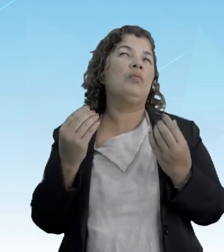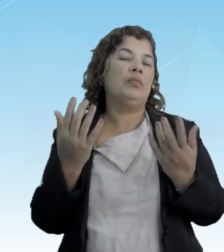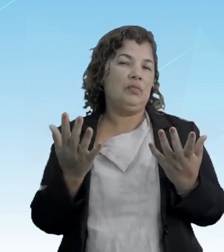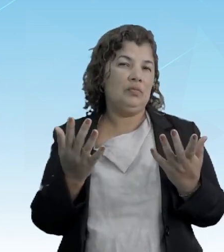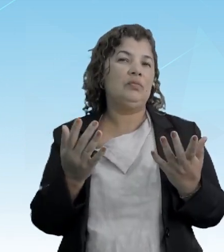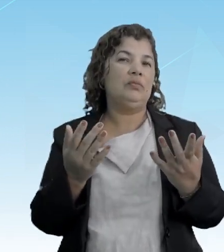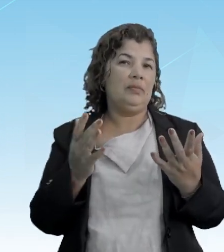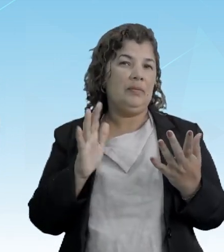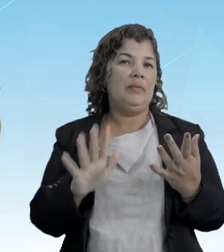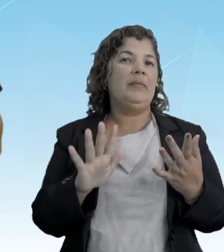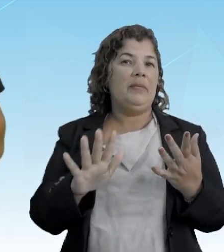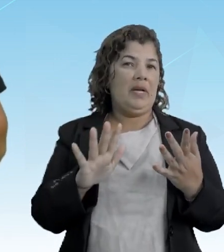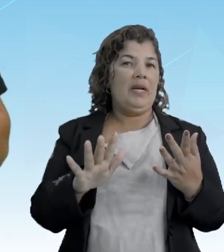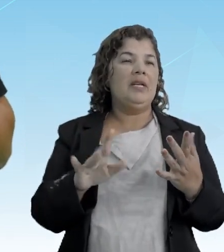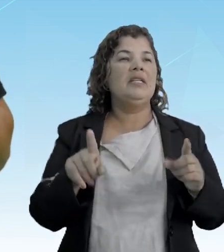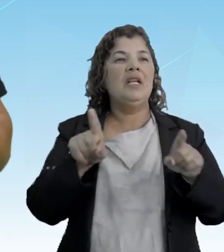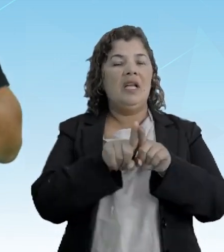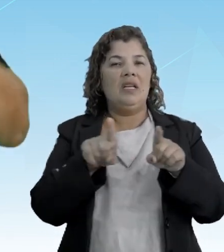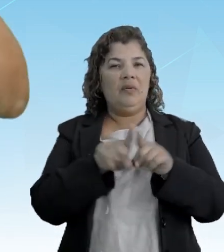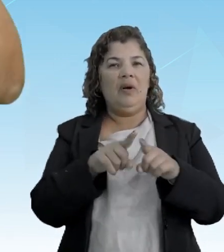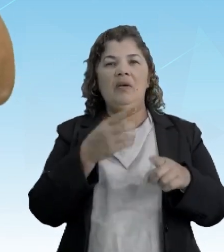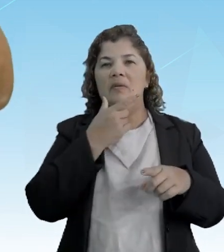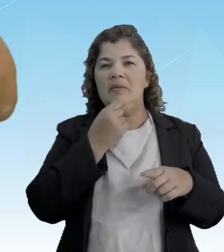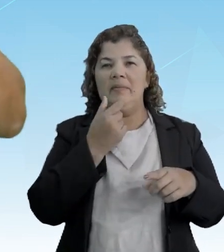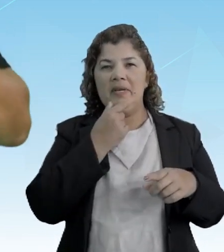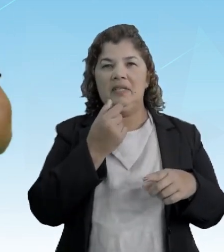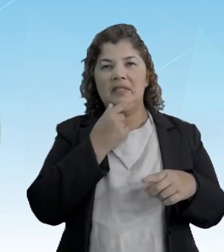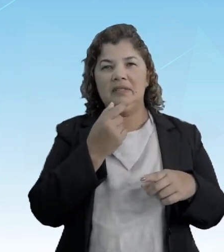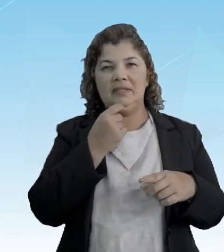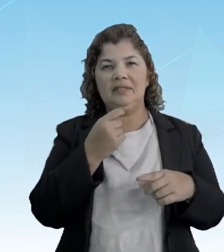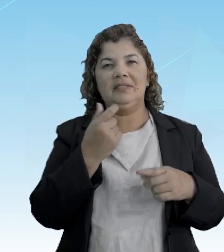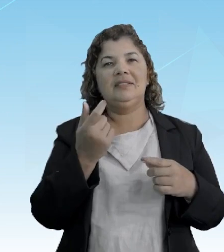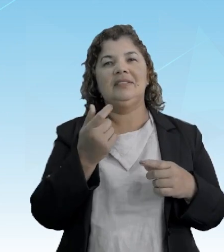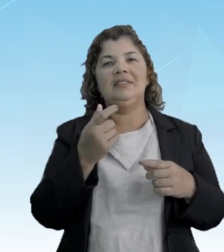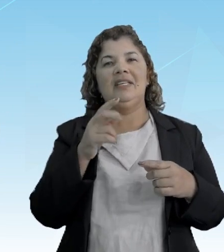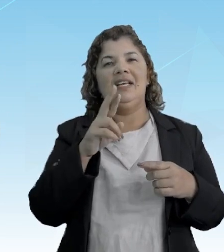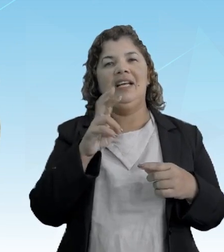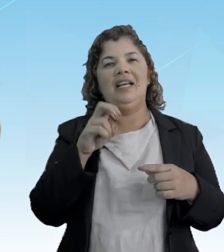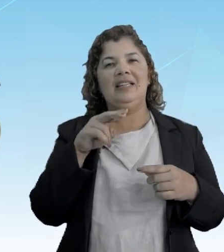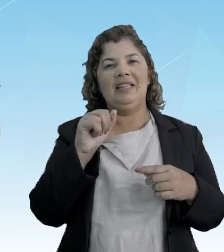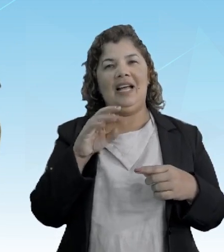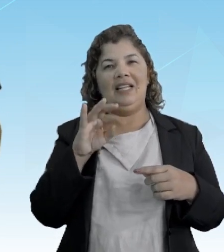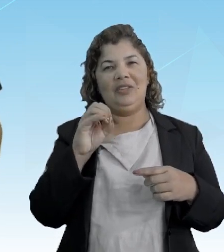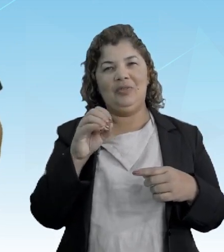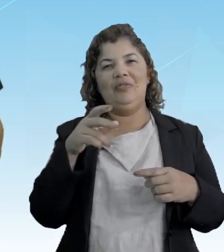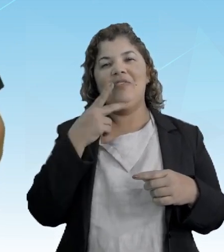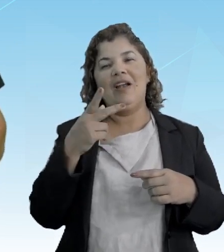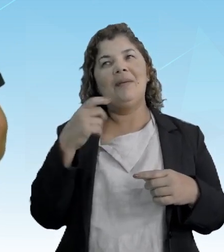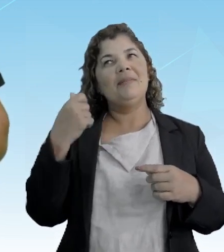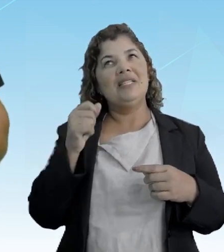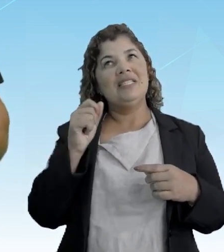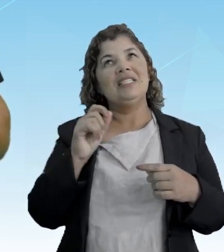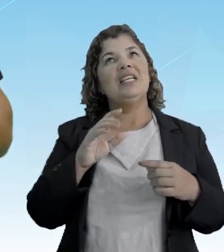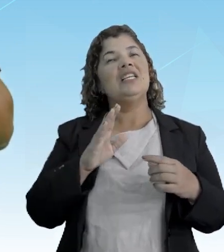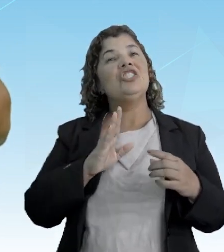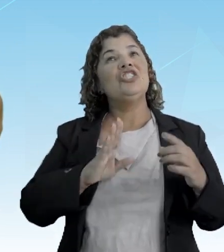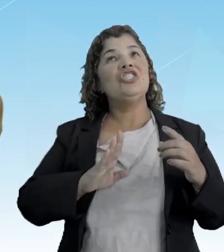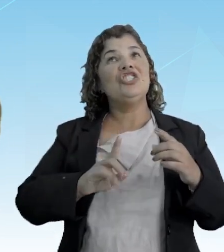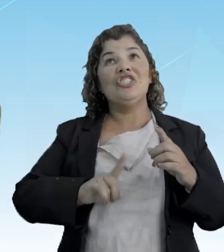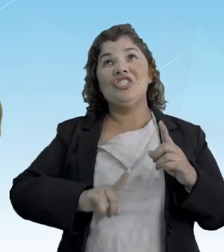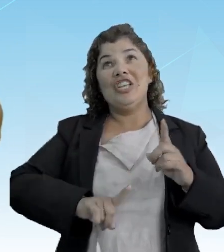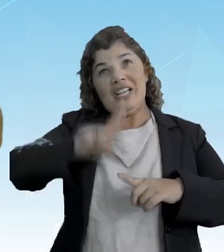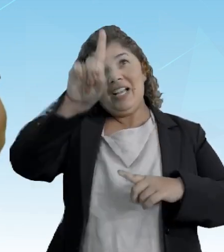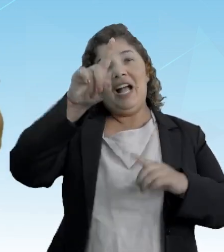é a lá Renato Russo. Chegar até as nuvens com os pés no chão. Esse sonho é assim. A gente